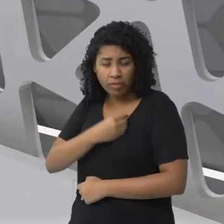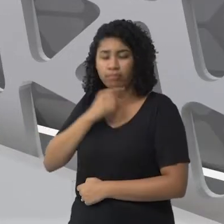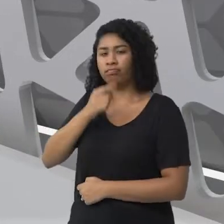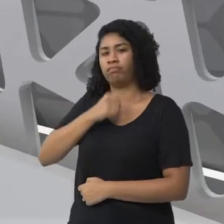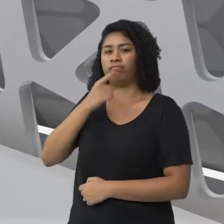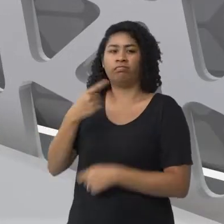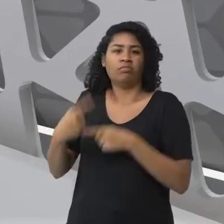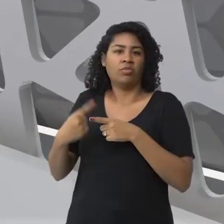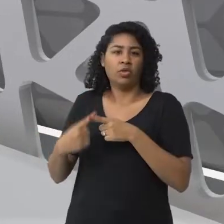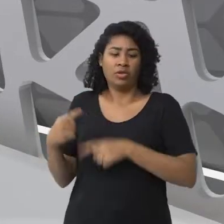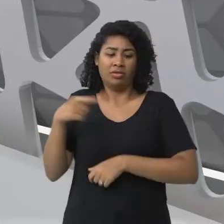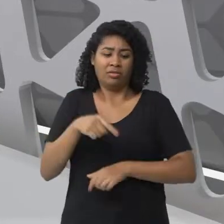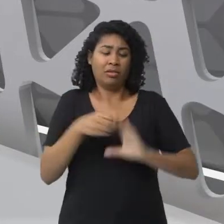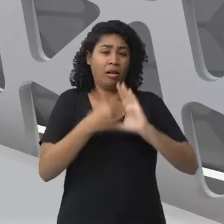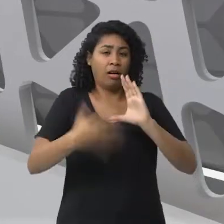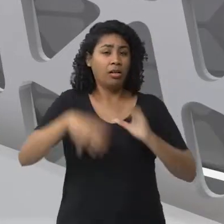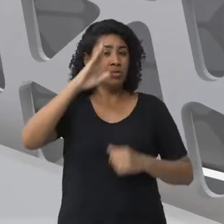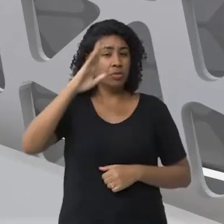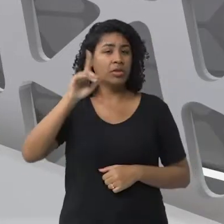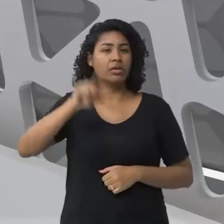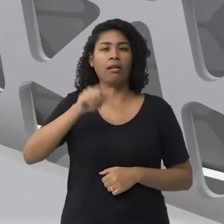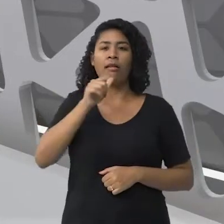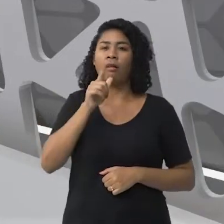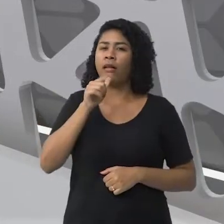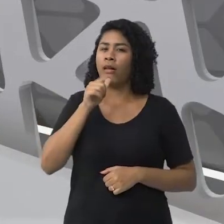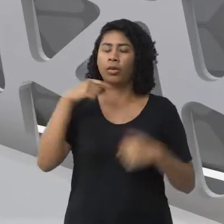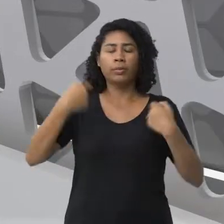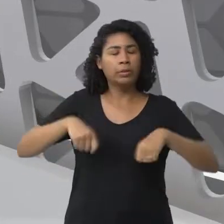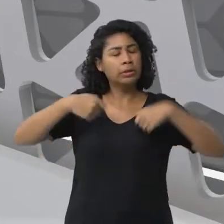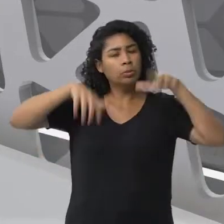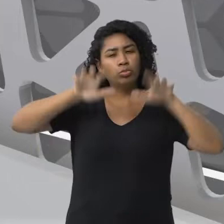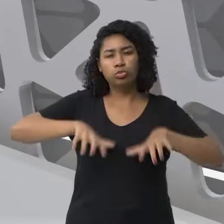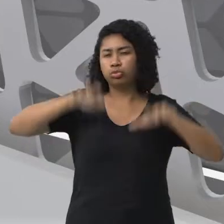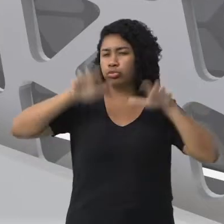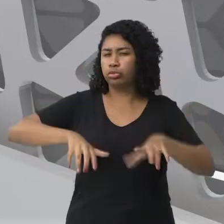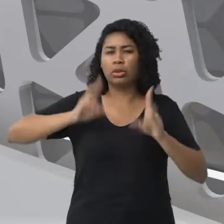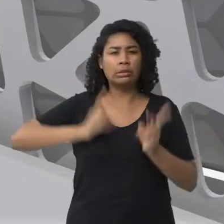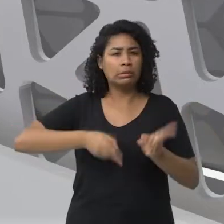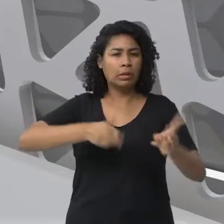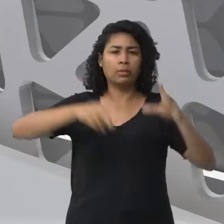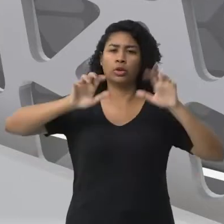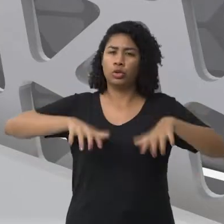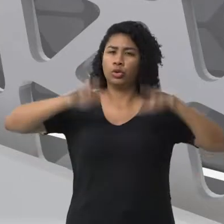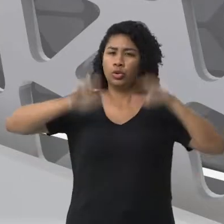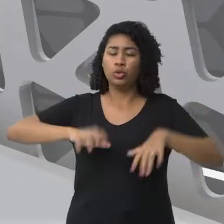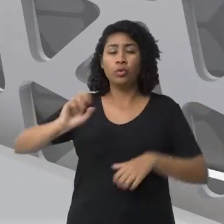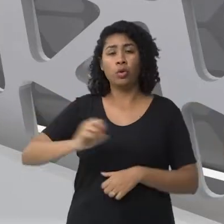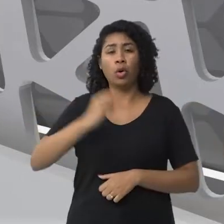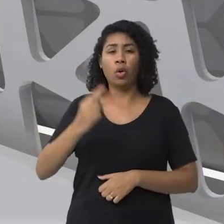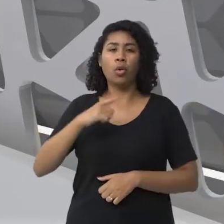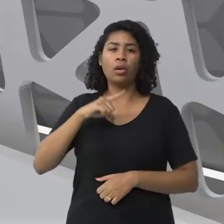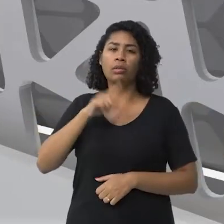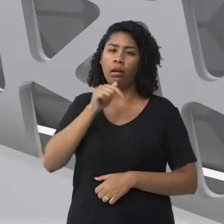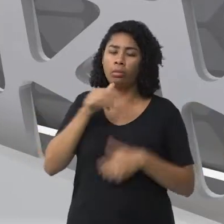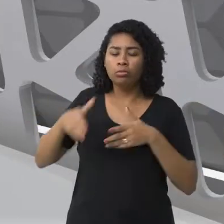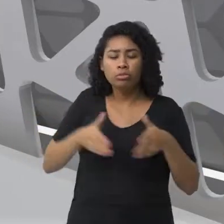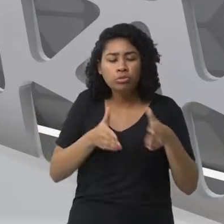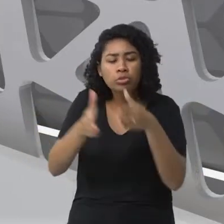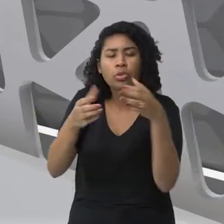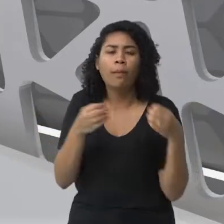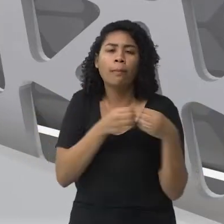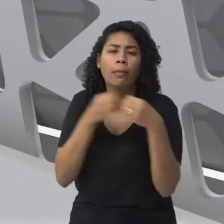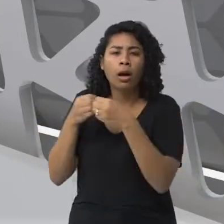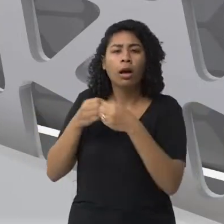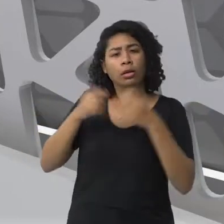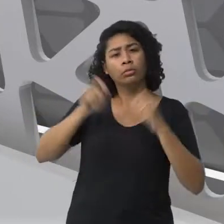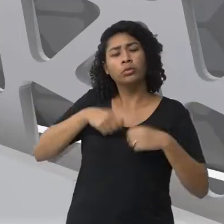bastante água. Então, ela tem que estar em um local onde haja muita chuva ou que a água ocorra ali com mais facilidade para que ela